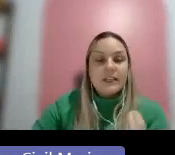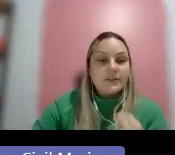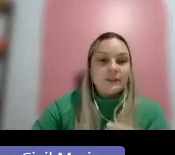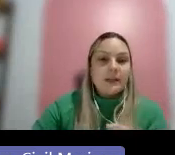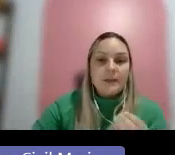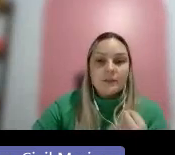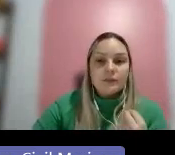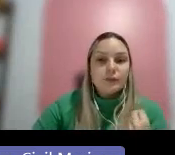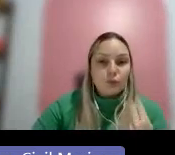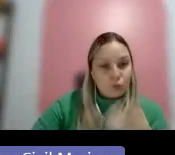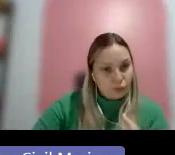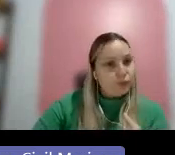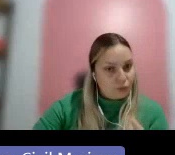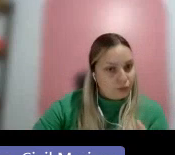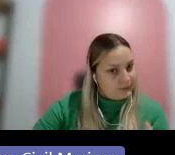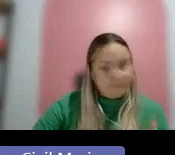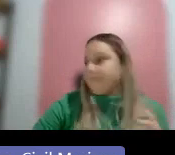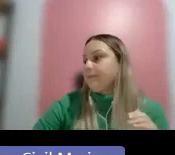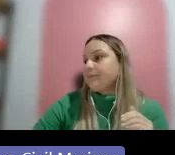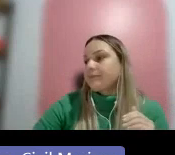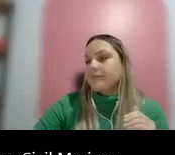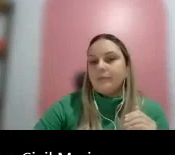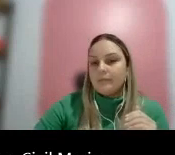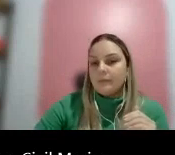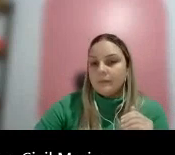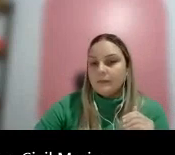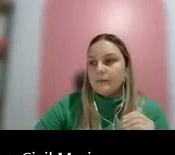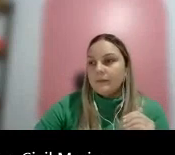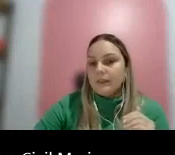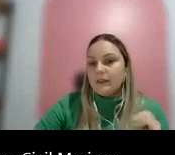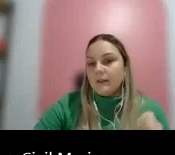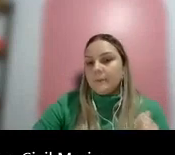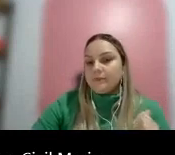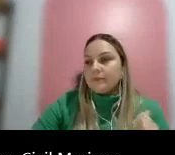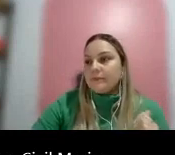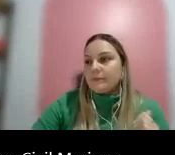dia, vocês vão ter menos custos com isso.